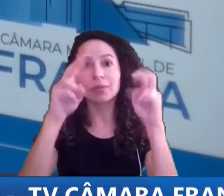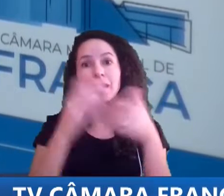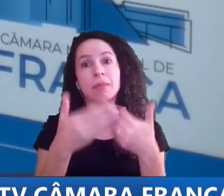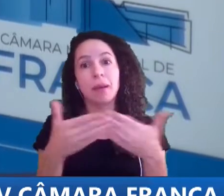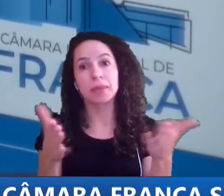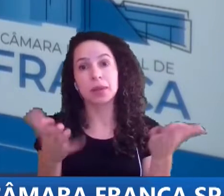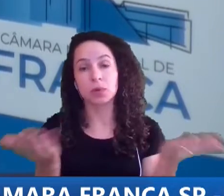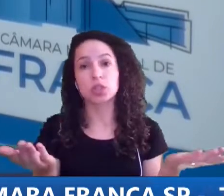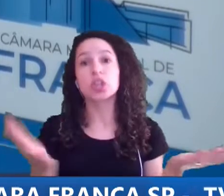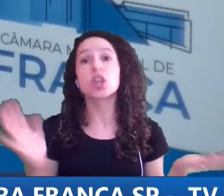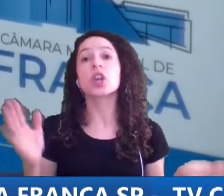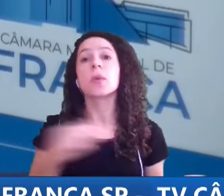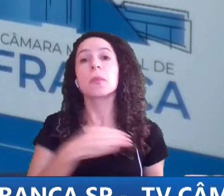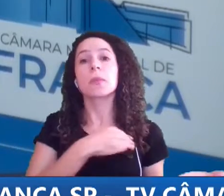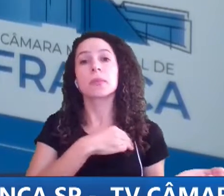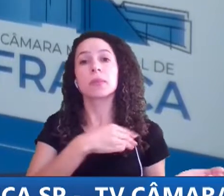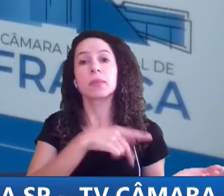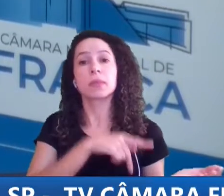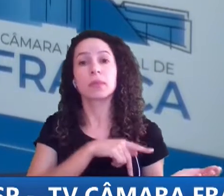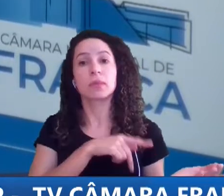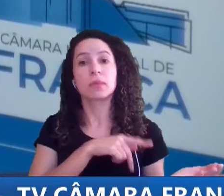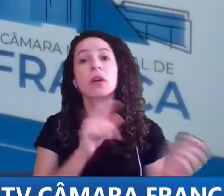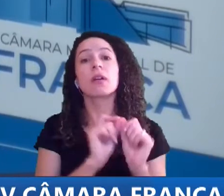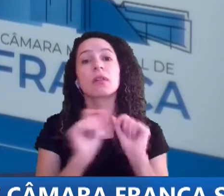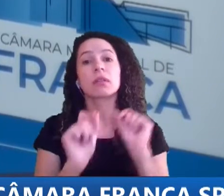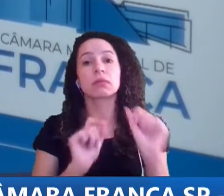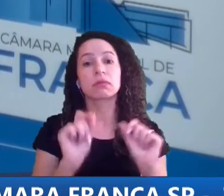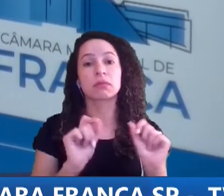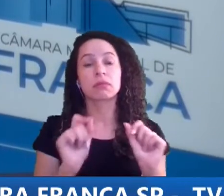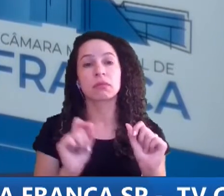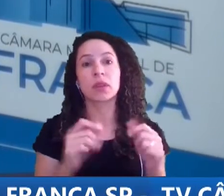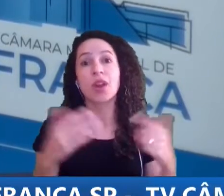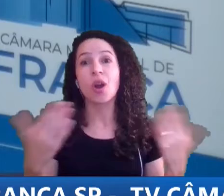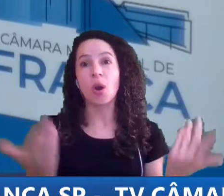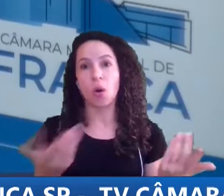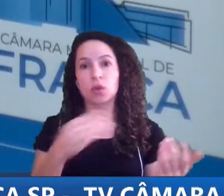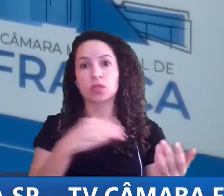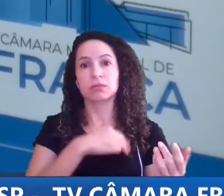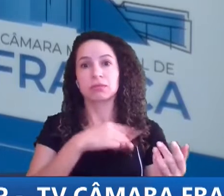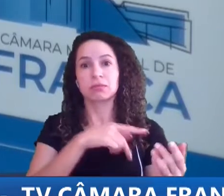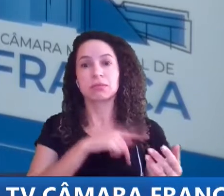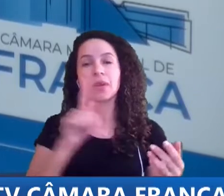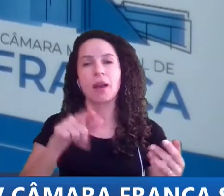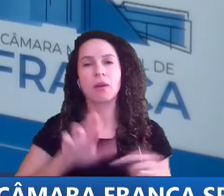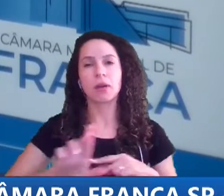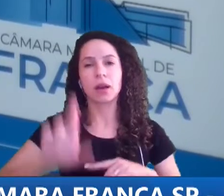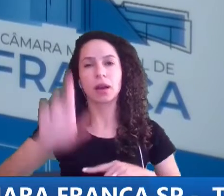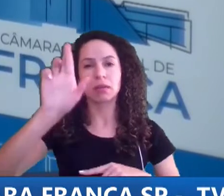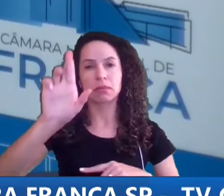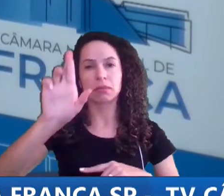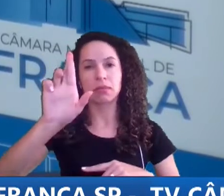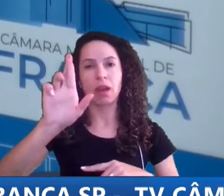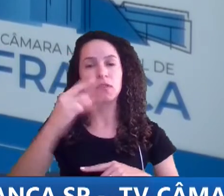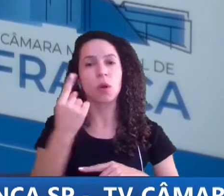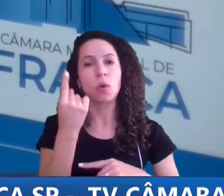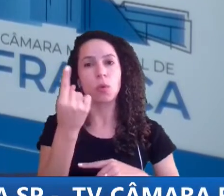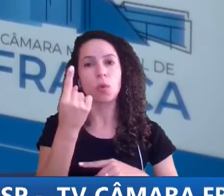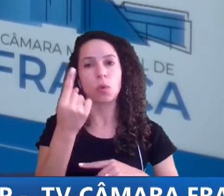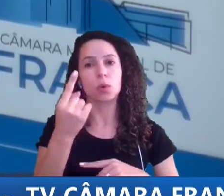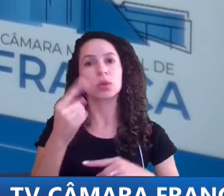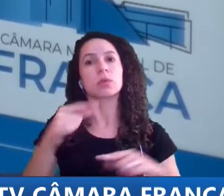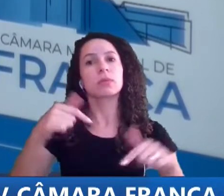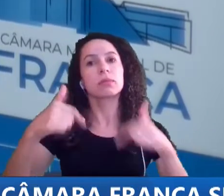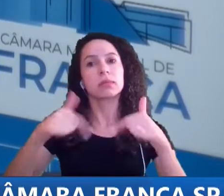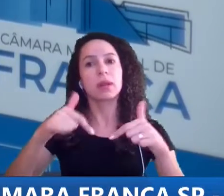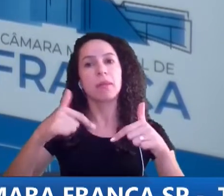feito? Não é? Vejam, o Ministério Público é o responsável, é o titular exclusivo da ação penal pública, é